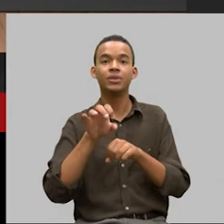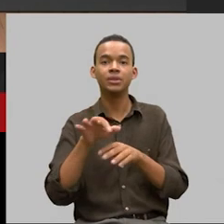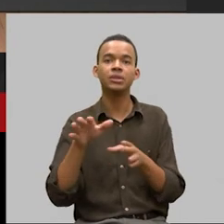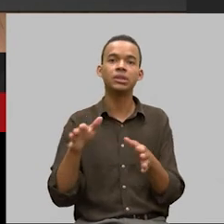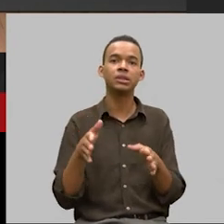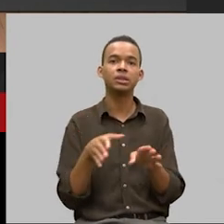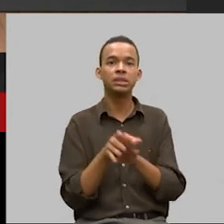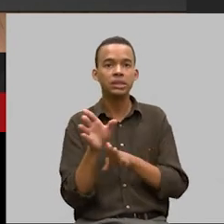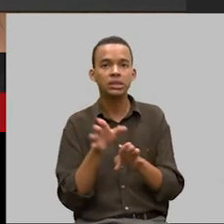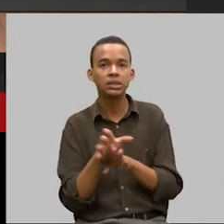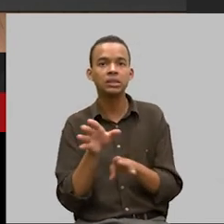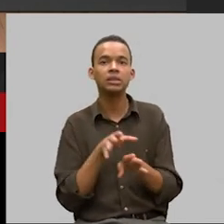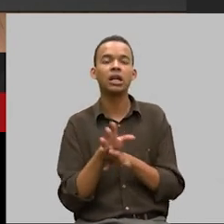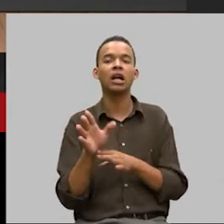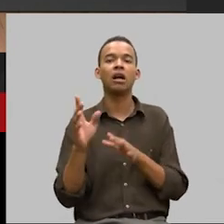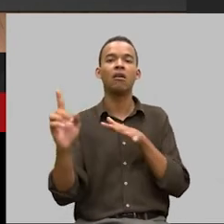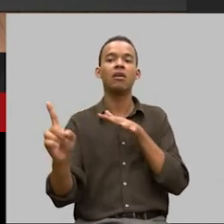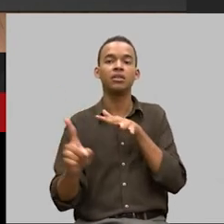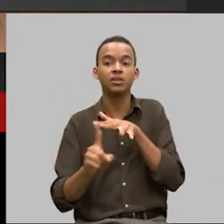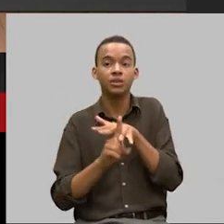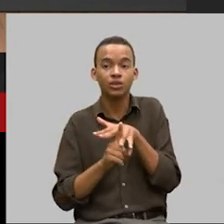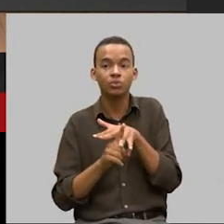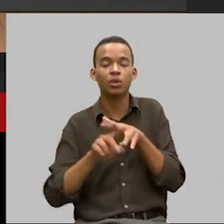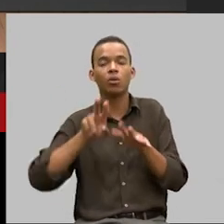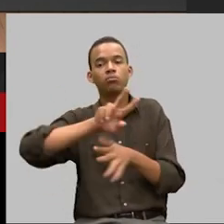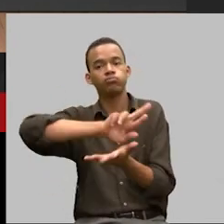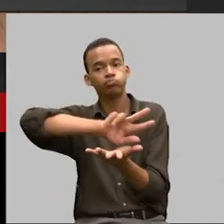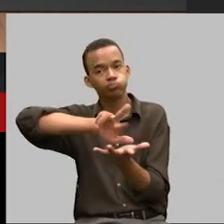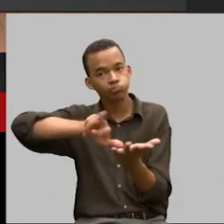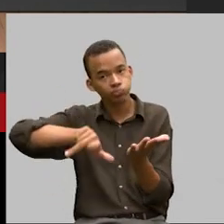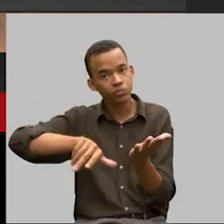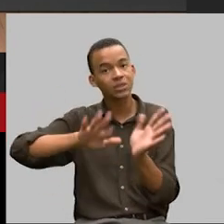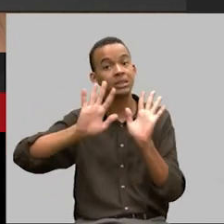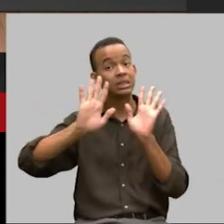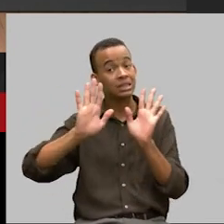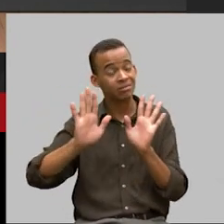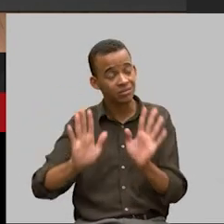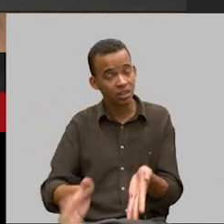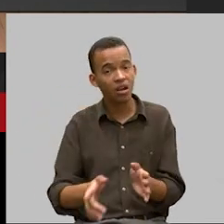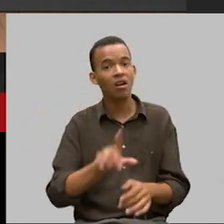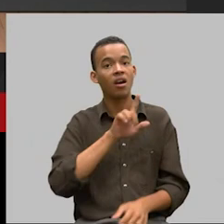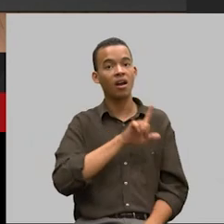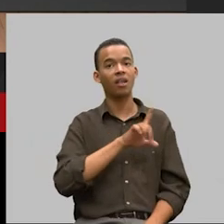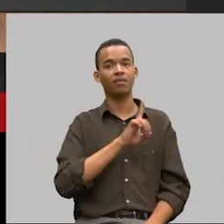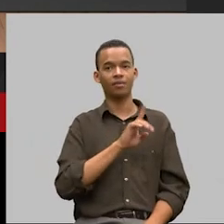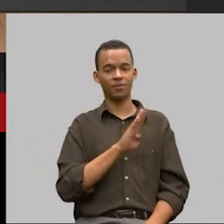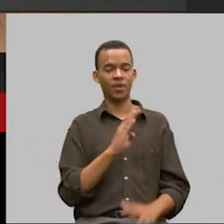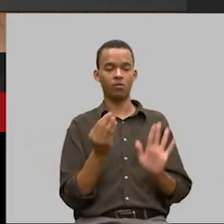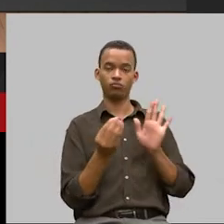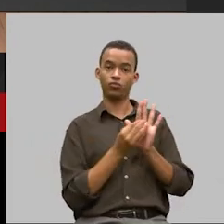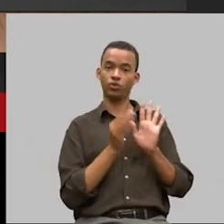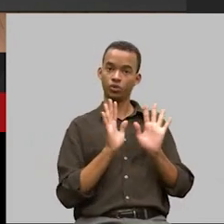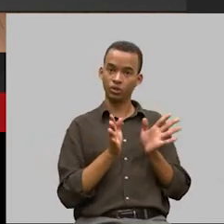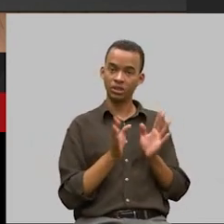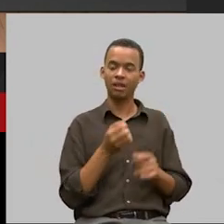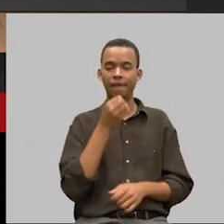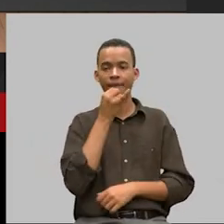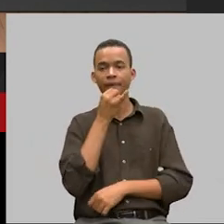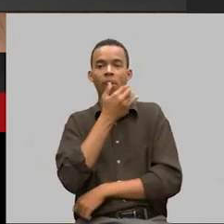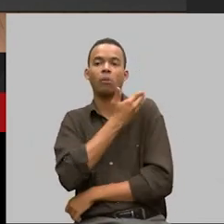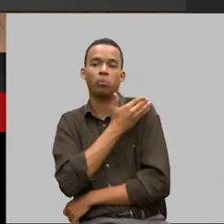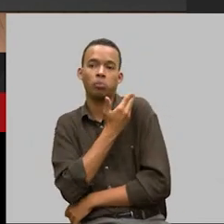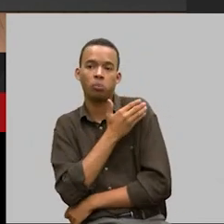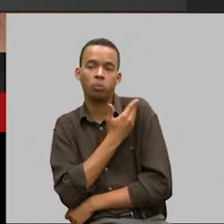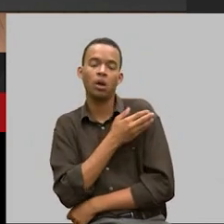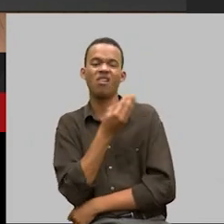isso já tá gente tá desde LDB tá colocado lá questão né de que não pode ter preconceito